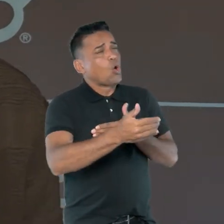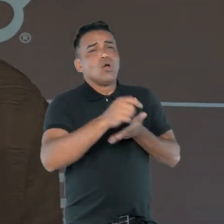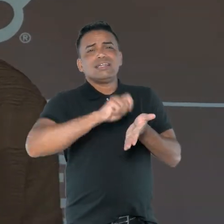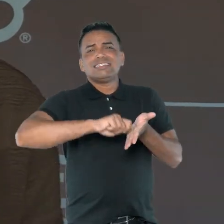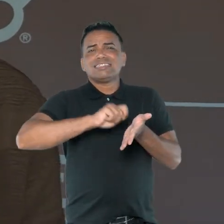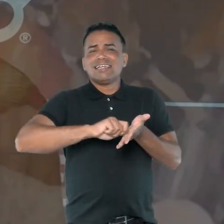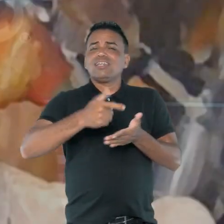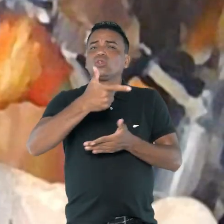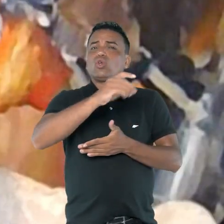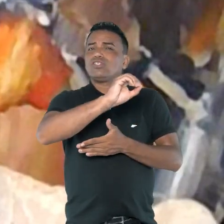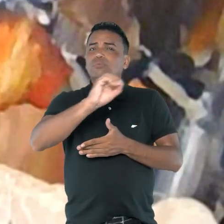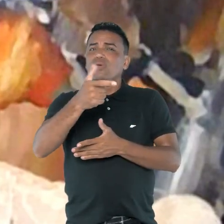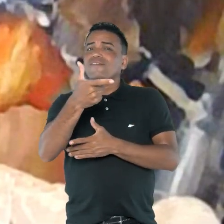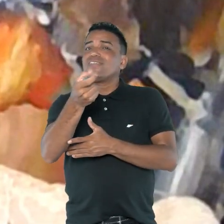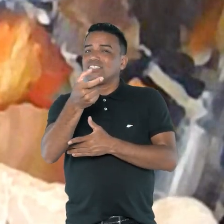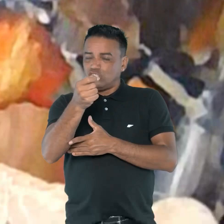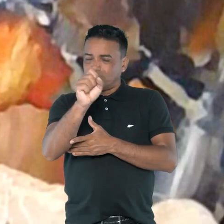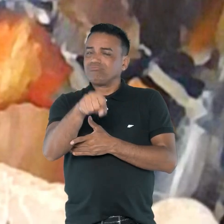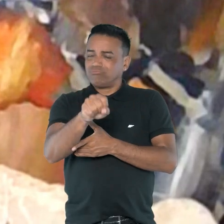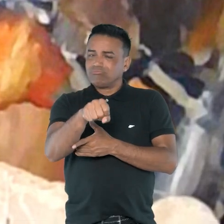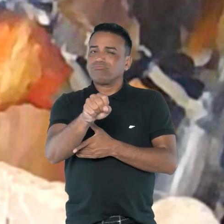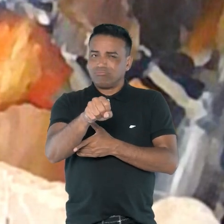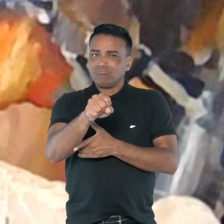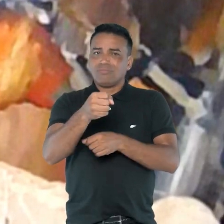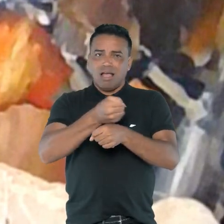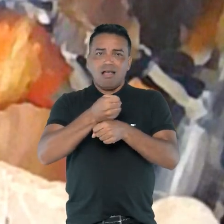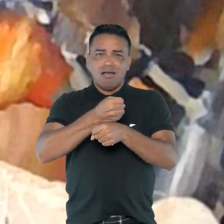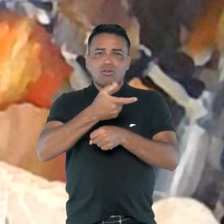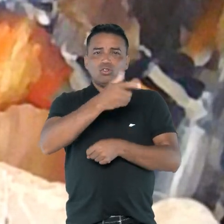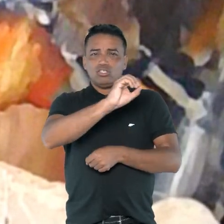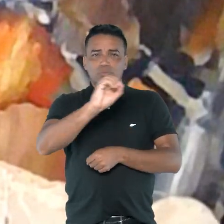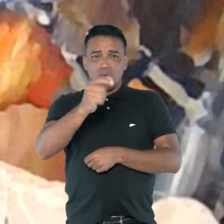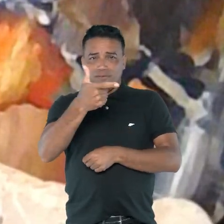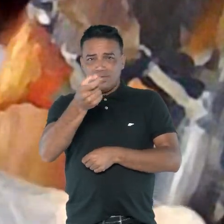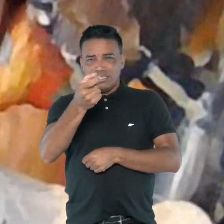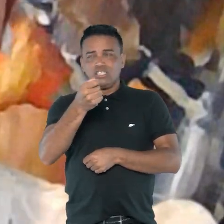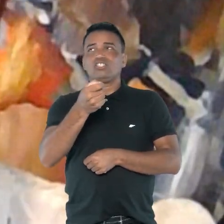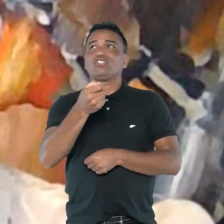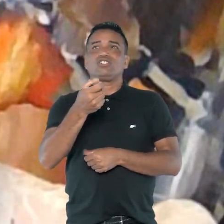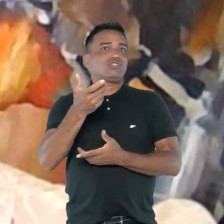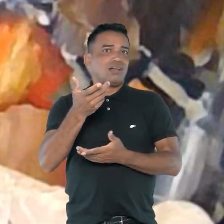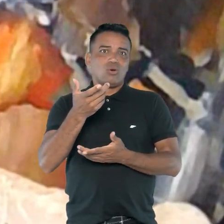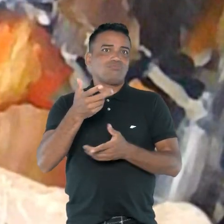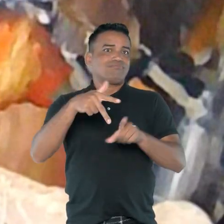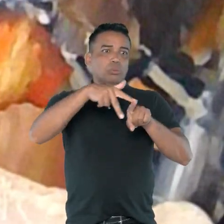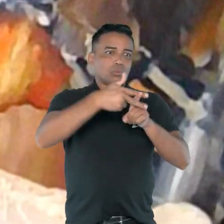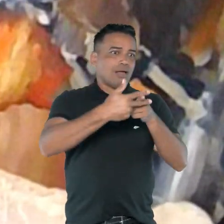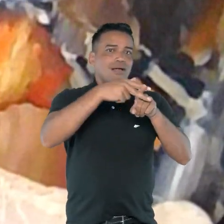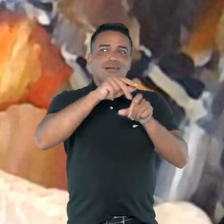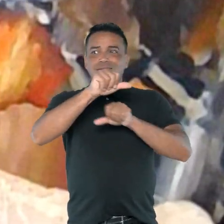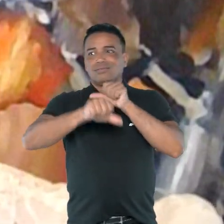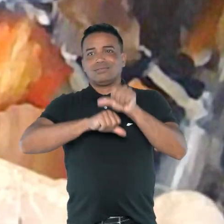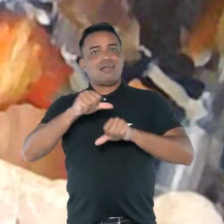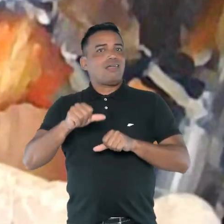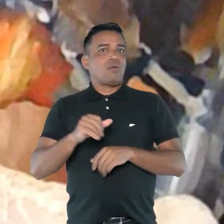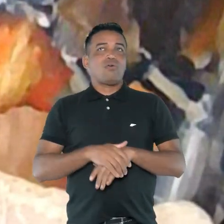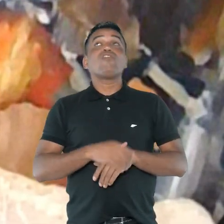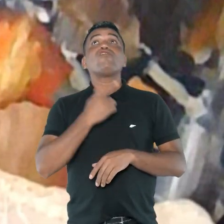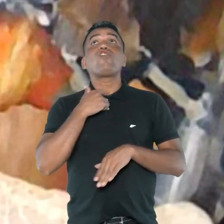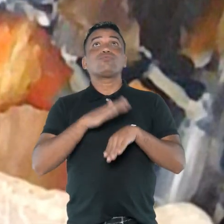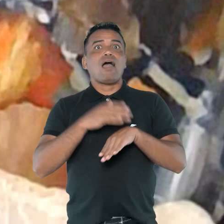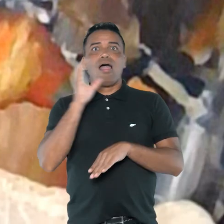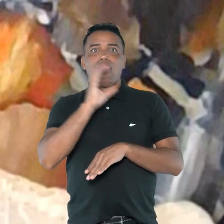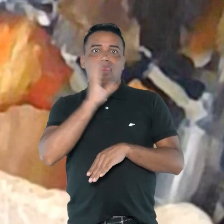ser escrito lá em 2020 mesmo. E passou realmente por muitas versões, eu não estava